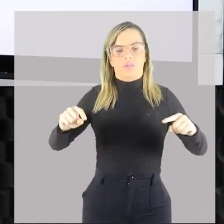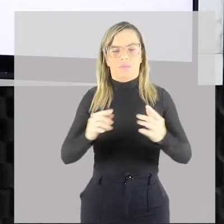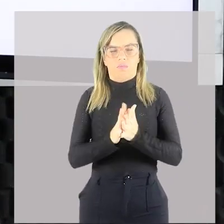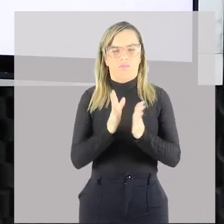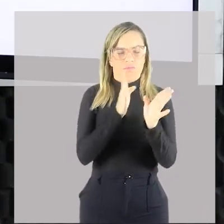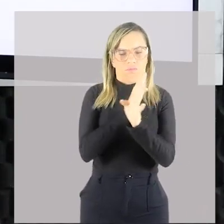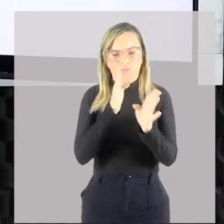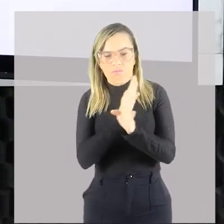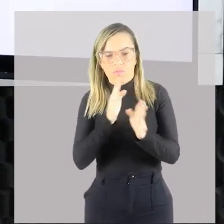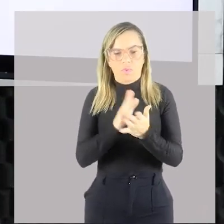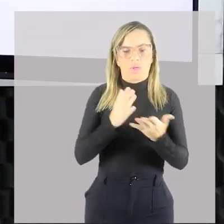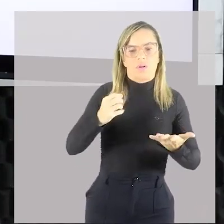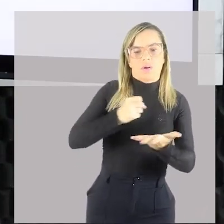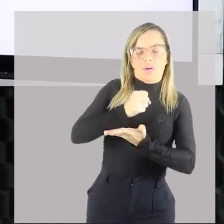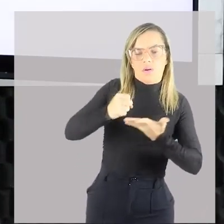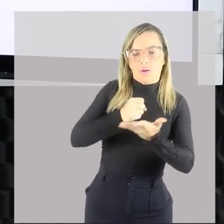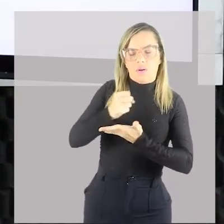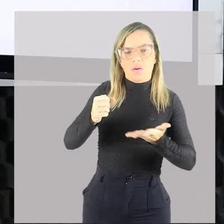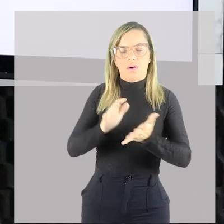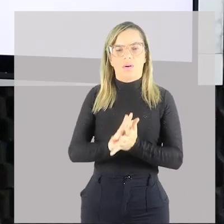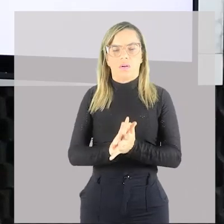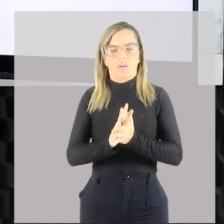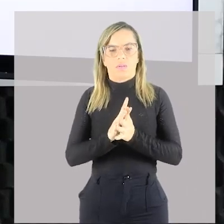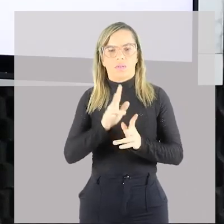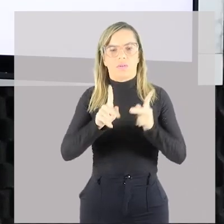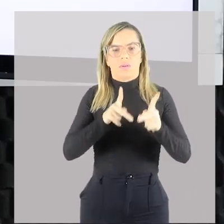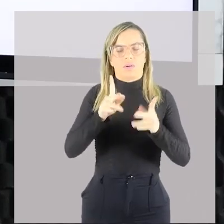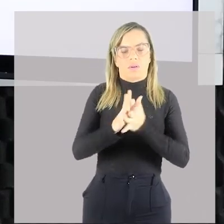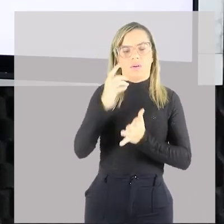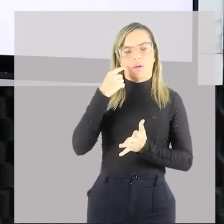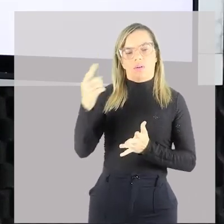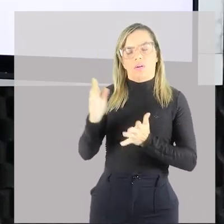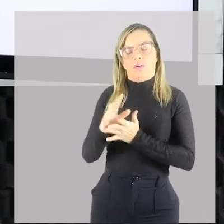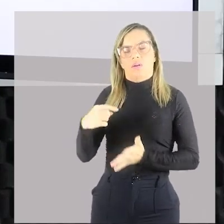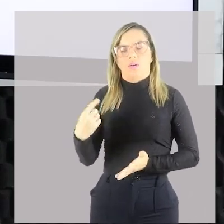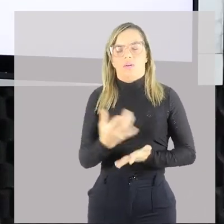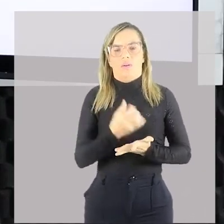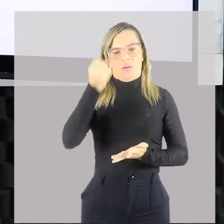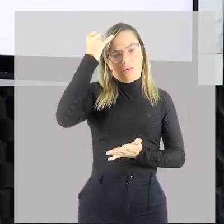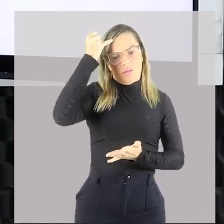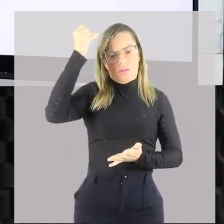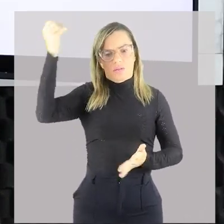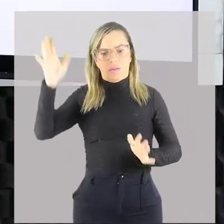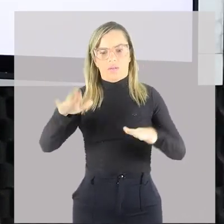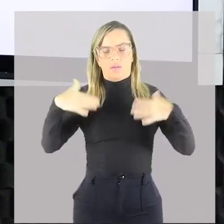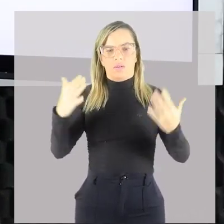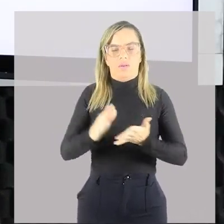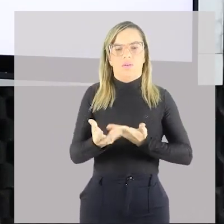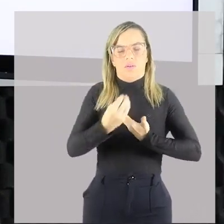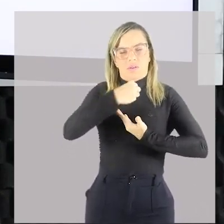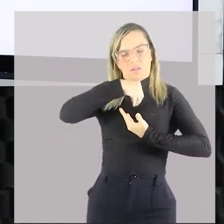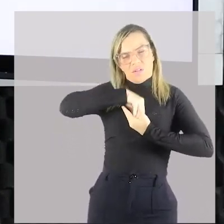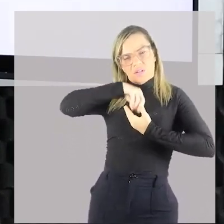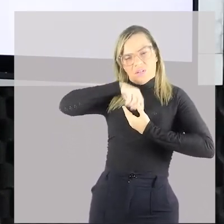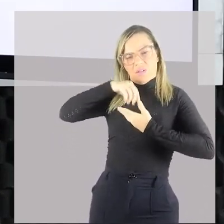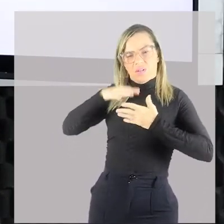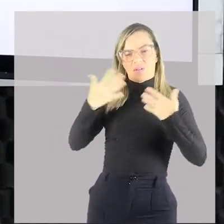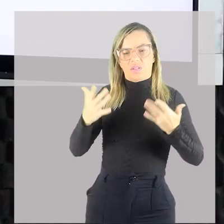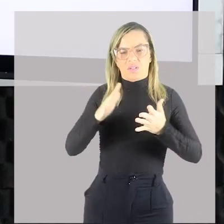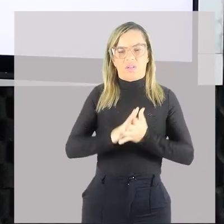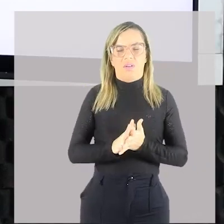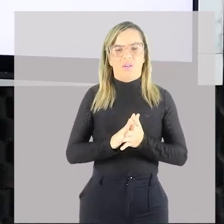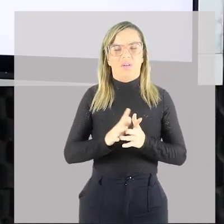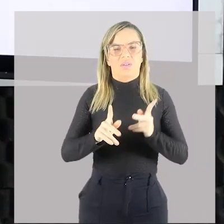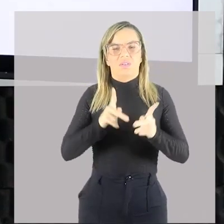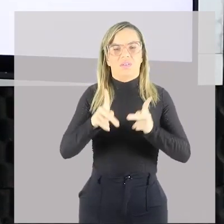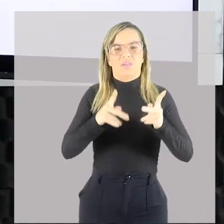básicas para a natureza humana, e aqui também nós temos a ideia da natureza humana em Hobbes, que é uma